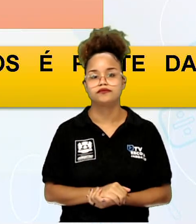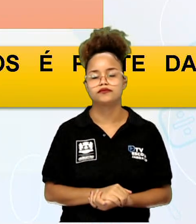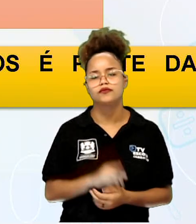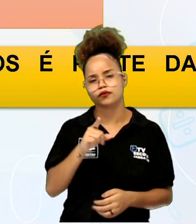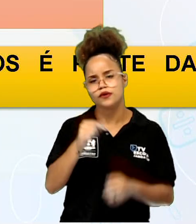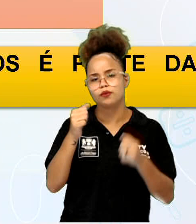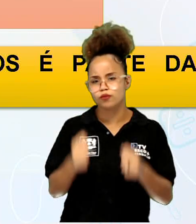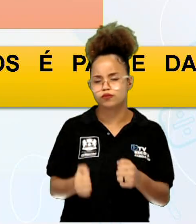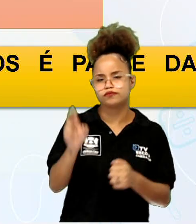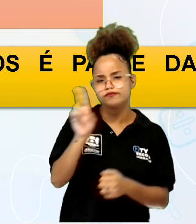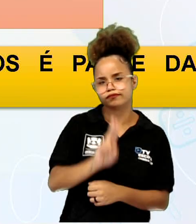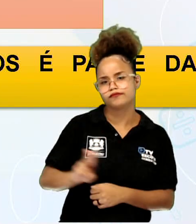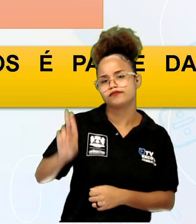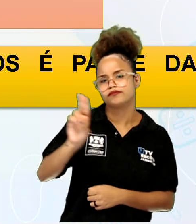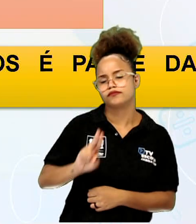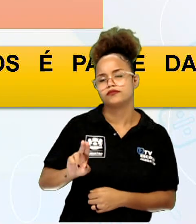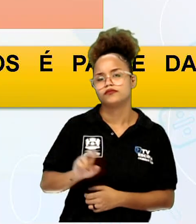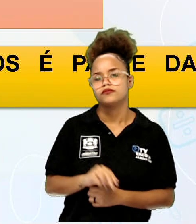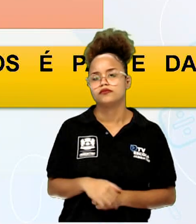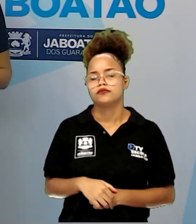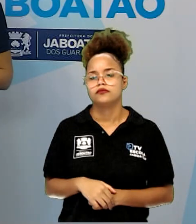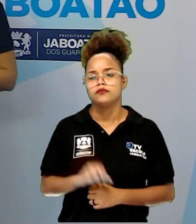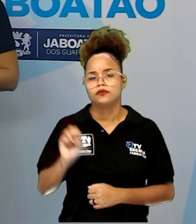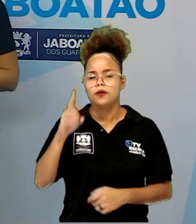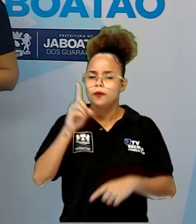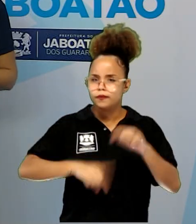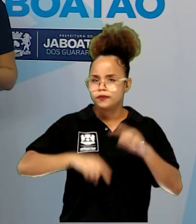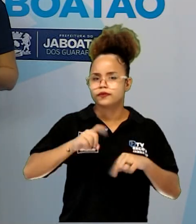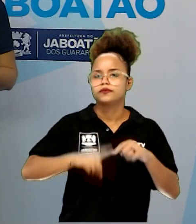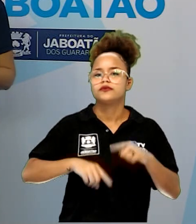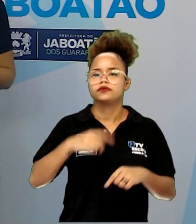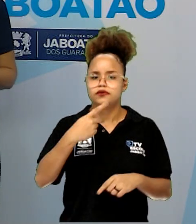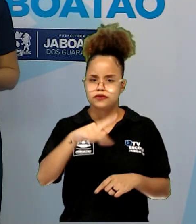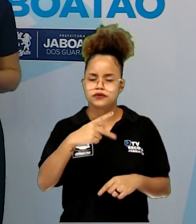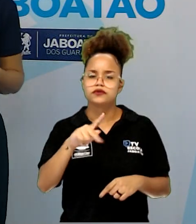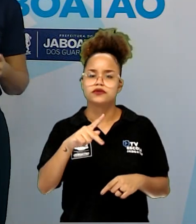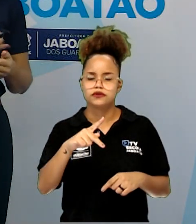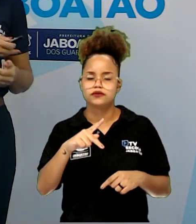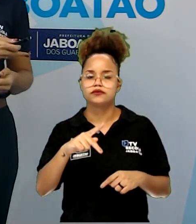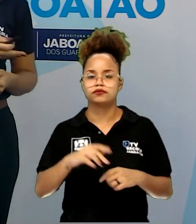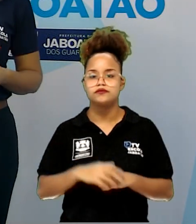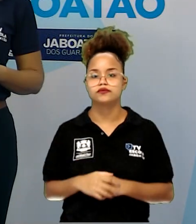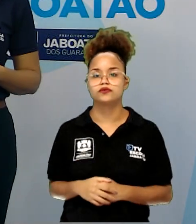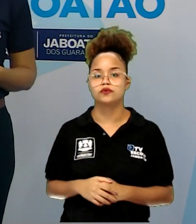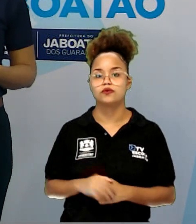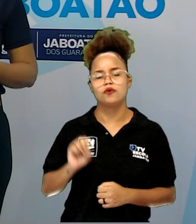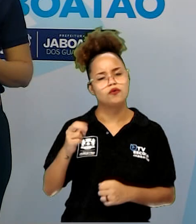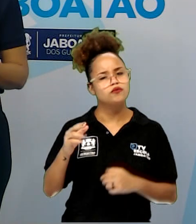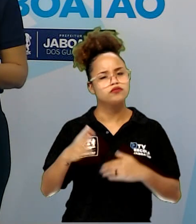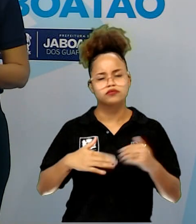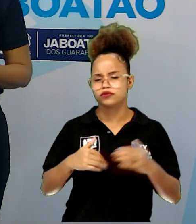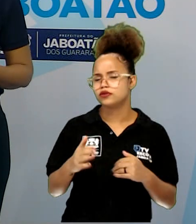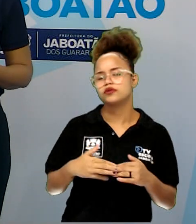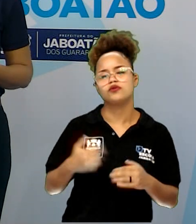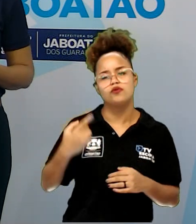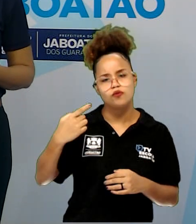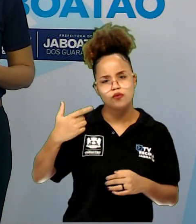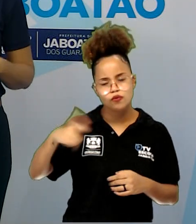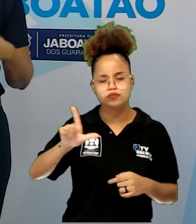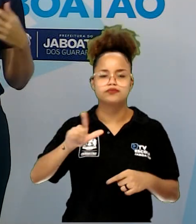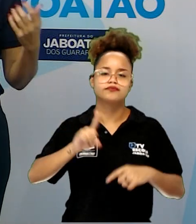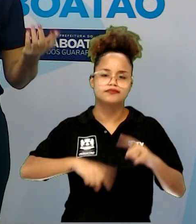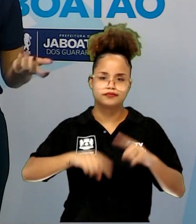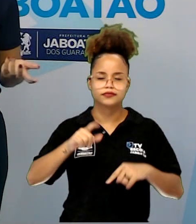pode utilizar ou os materiais que você tem do seu kit pedagógico ou qualquer outro material que você